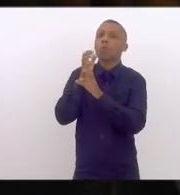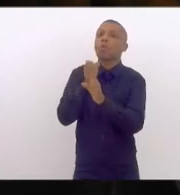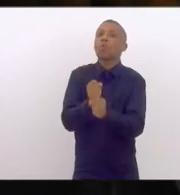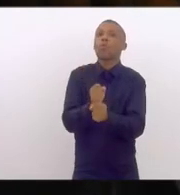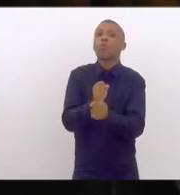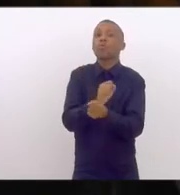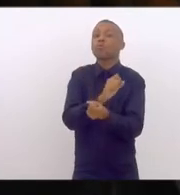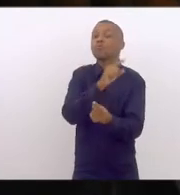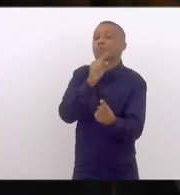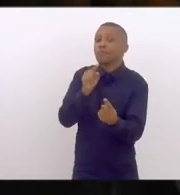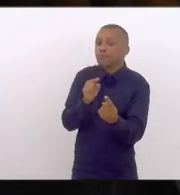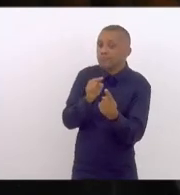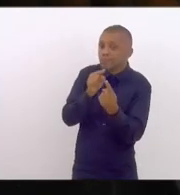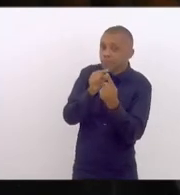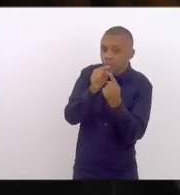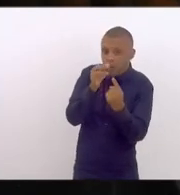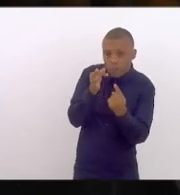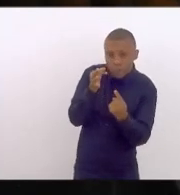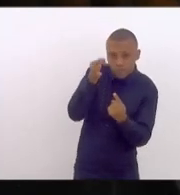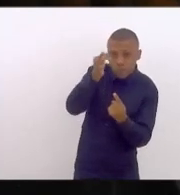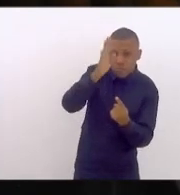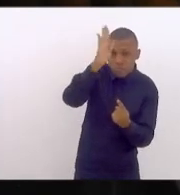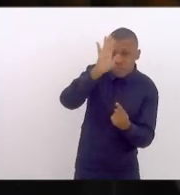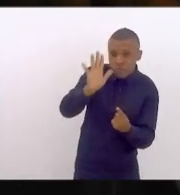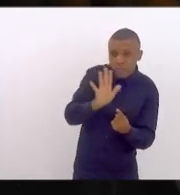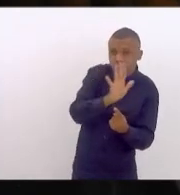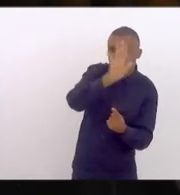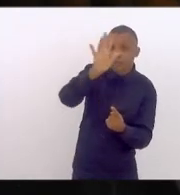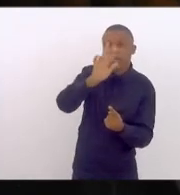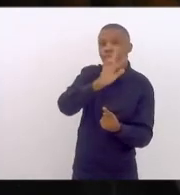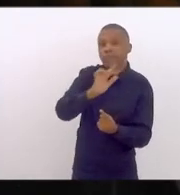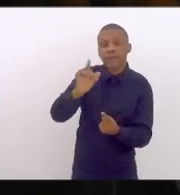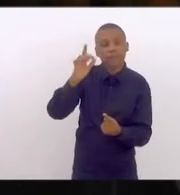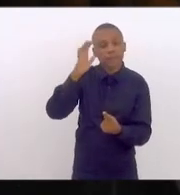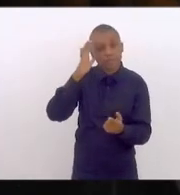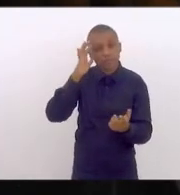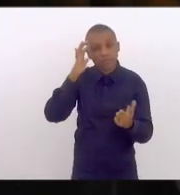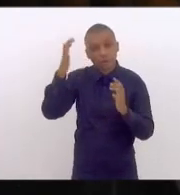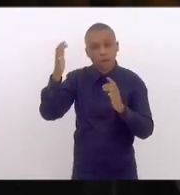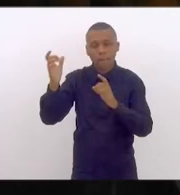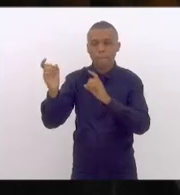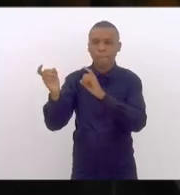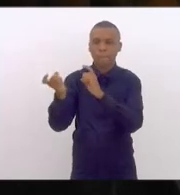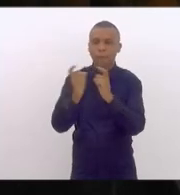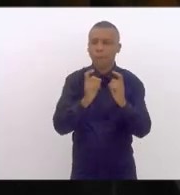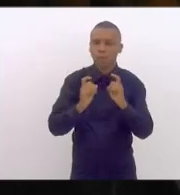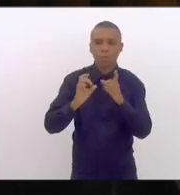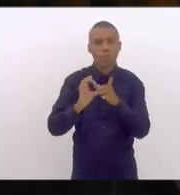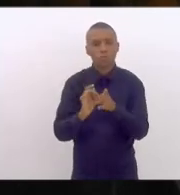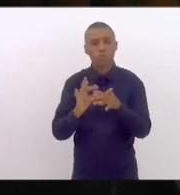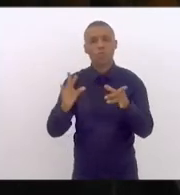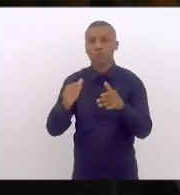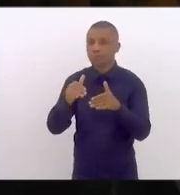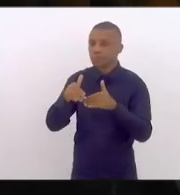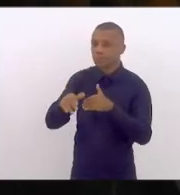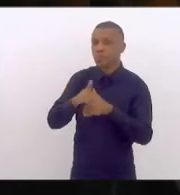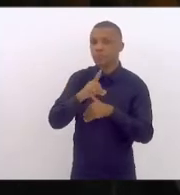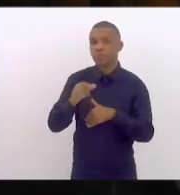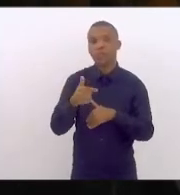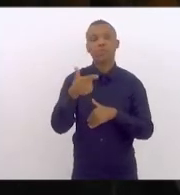destinos dessa nação vão ser decididos democraticamente a partir do dia